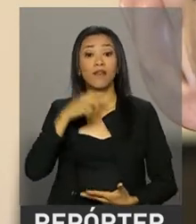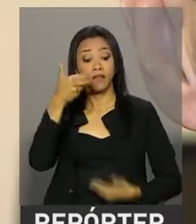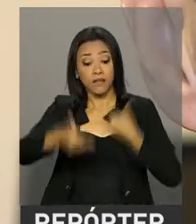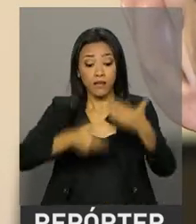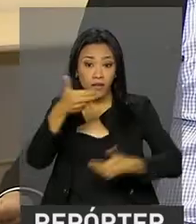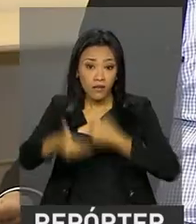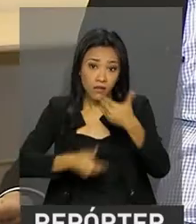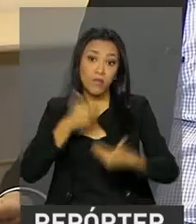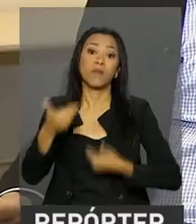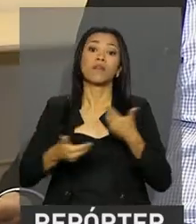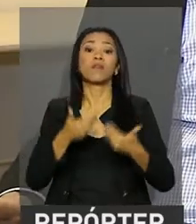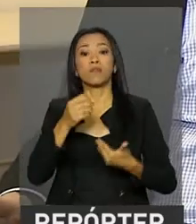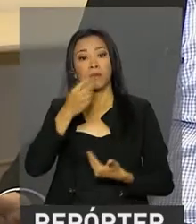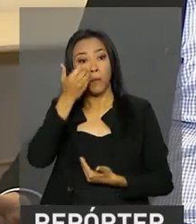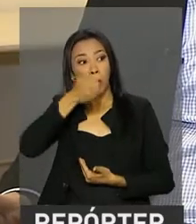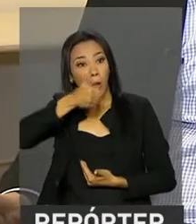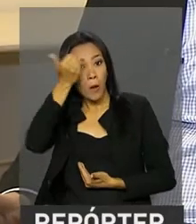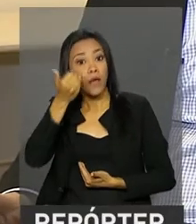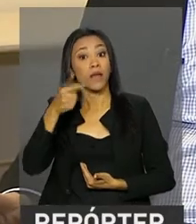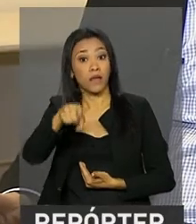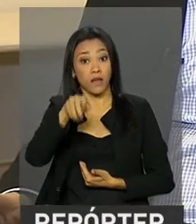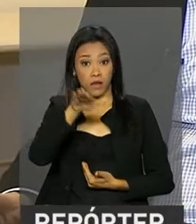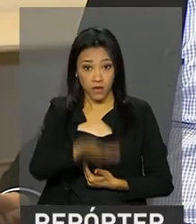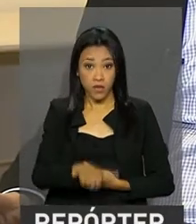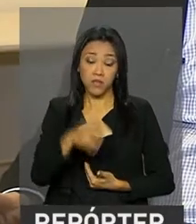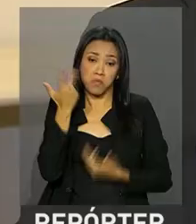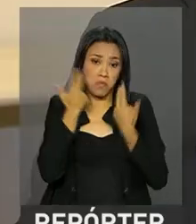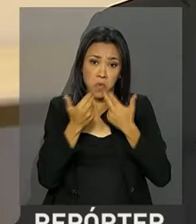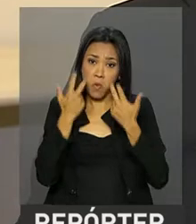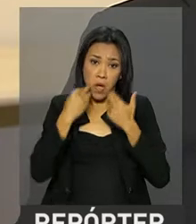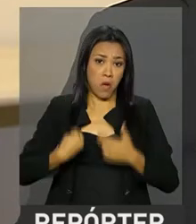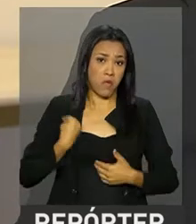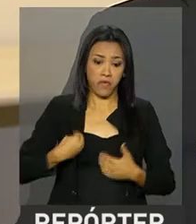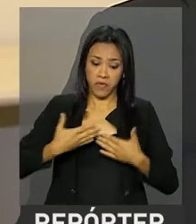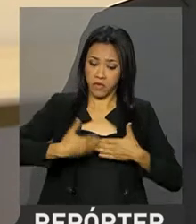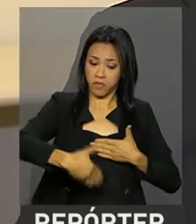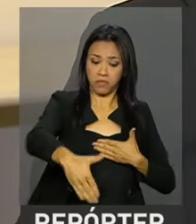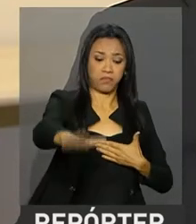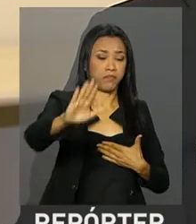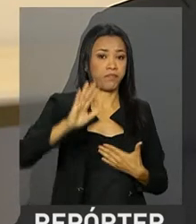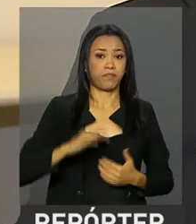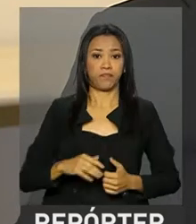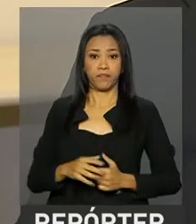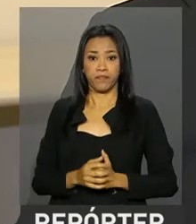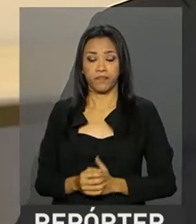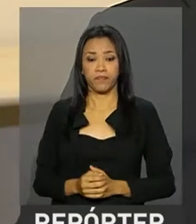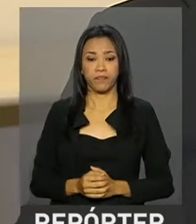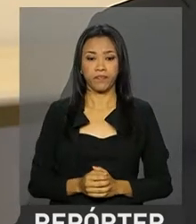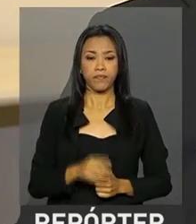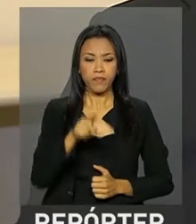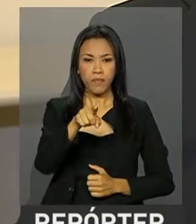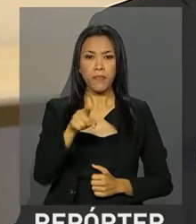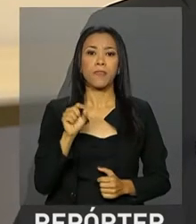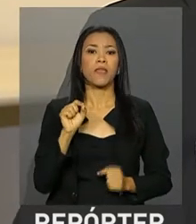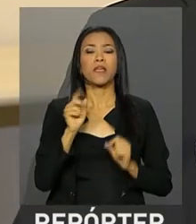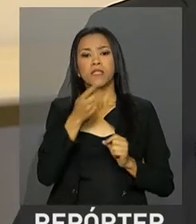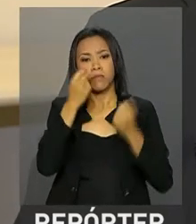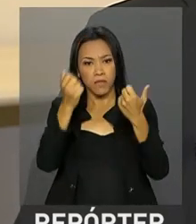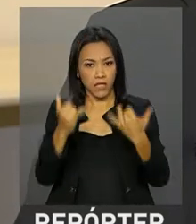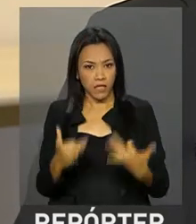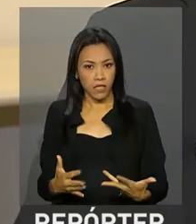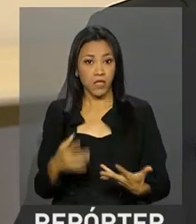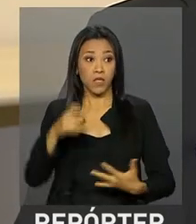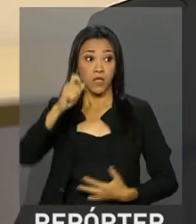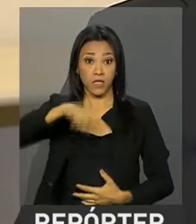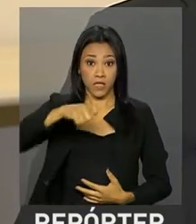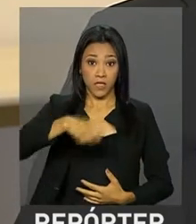lábio leporino ea criança pode levar uma vida normal após o nascimento do bebê então a gente conduziu tal maneira que ao ser